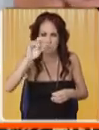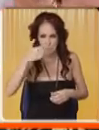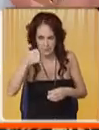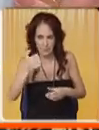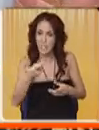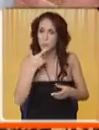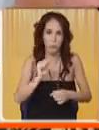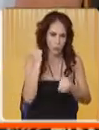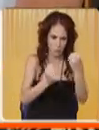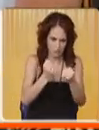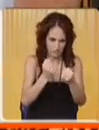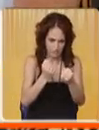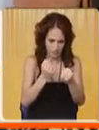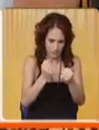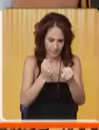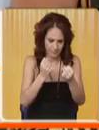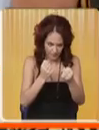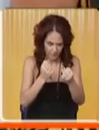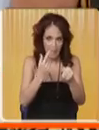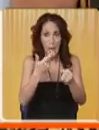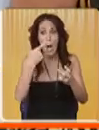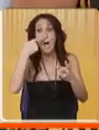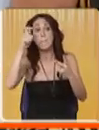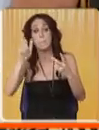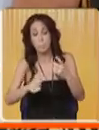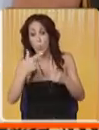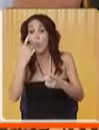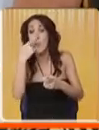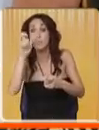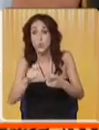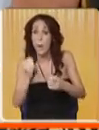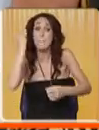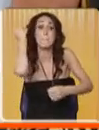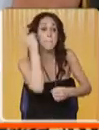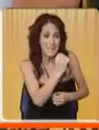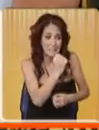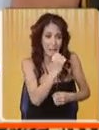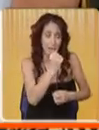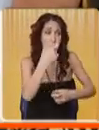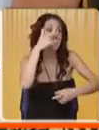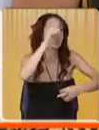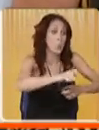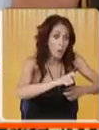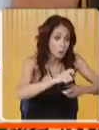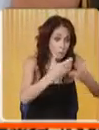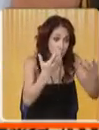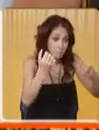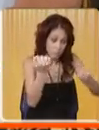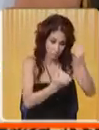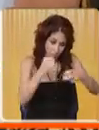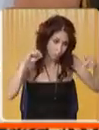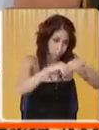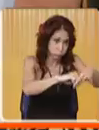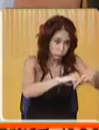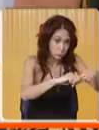e fica inibido de conduzir. Uma pessoa, um condutor mata alguém,